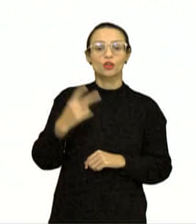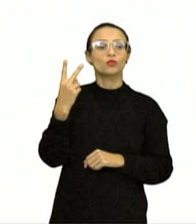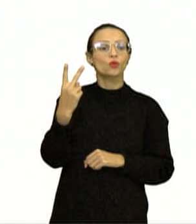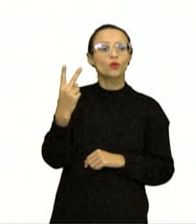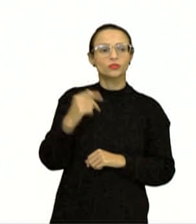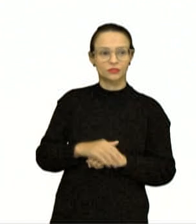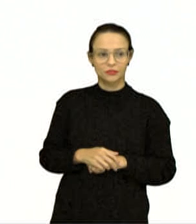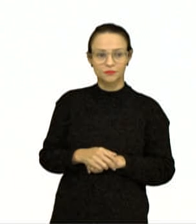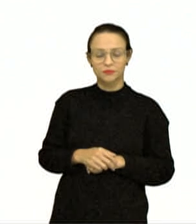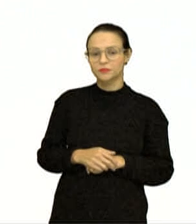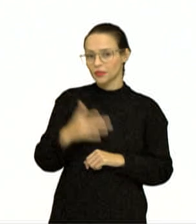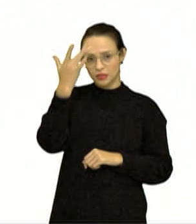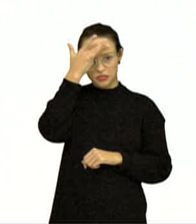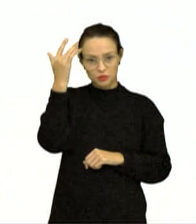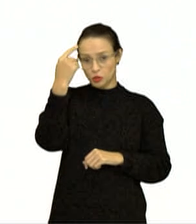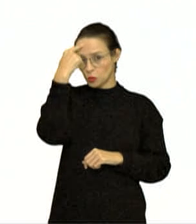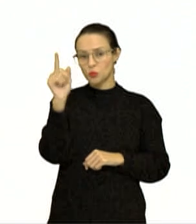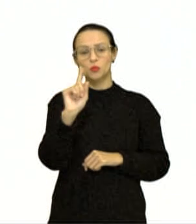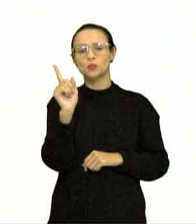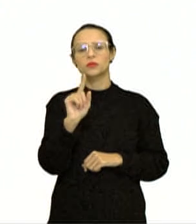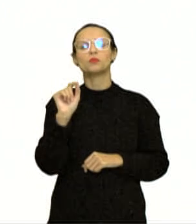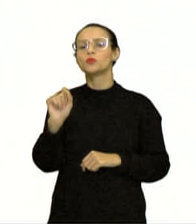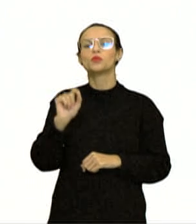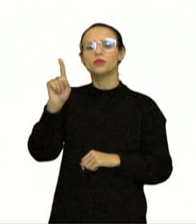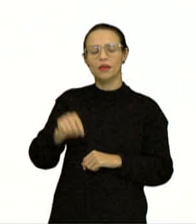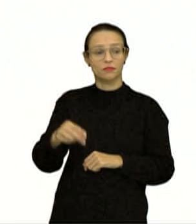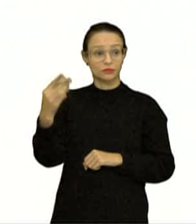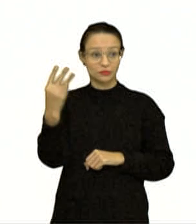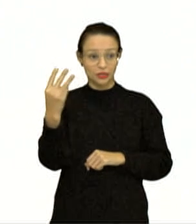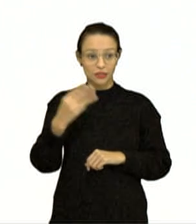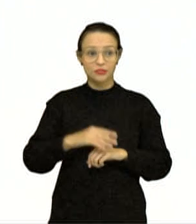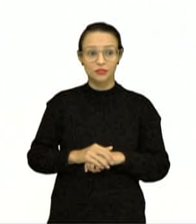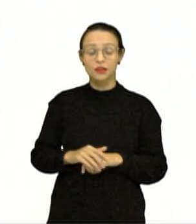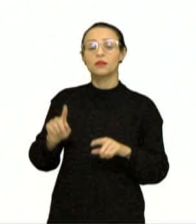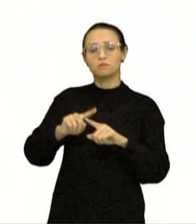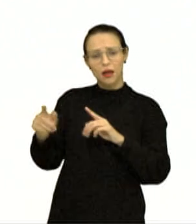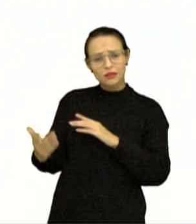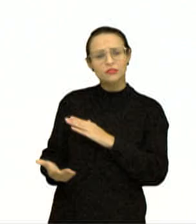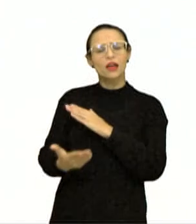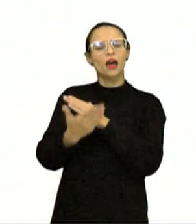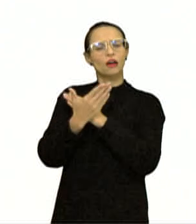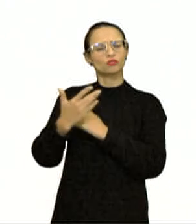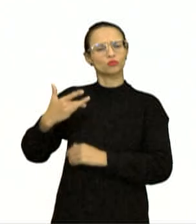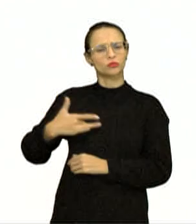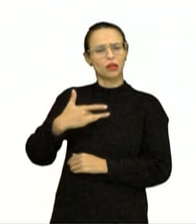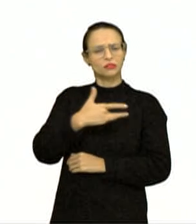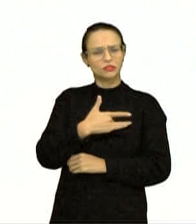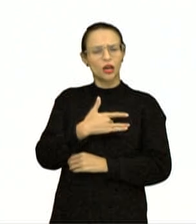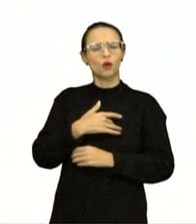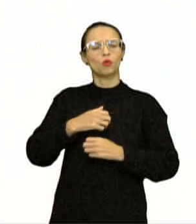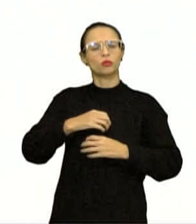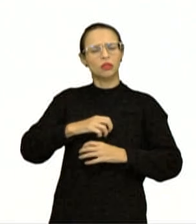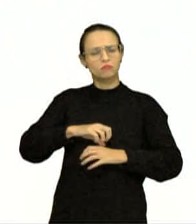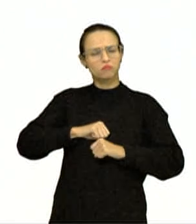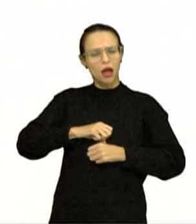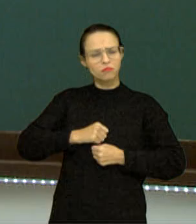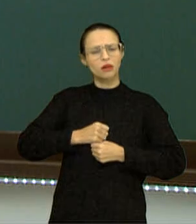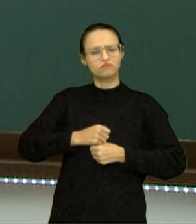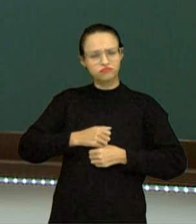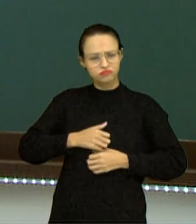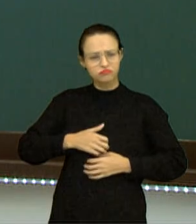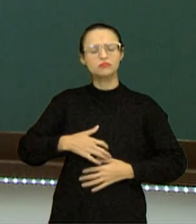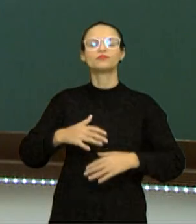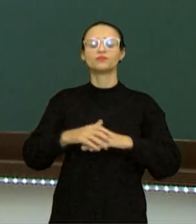sabe bem o que é. Três, mas que aos bilhões ajudam a digestão. Então, essa divisão